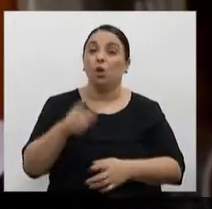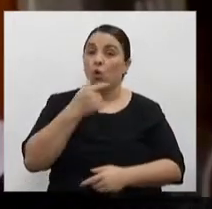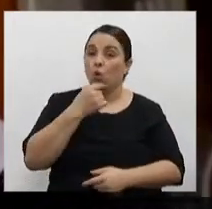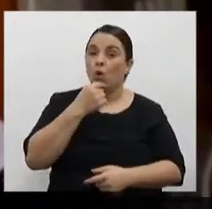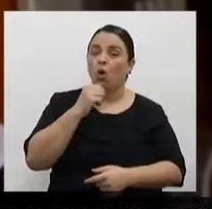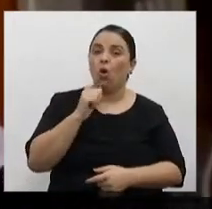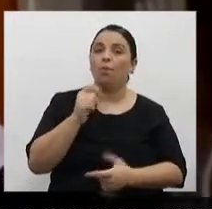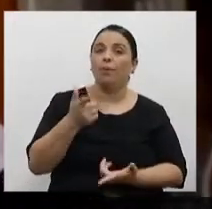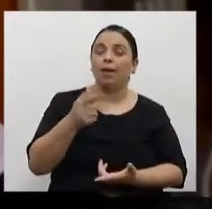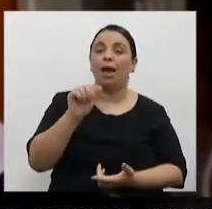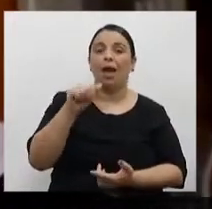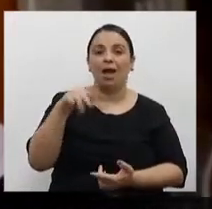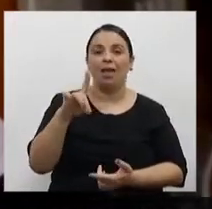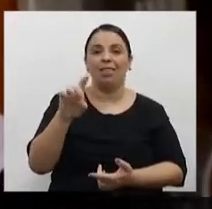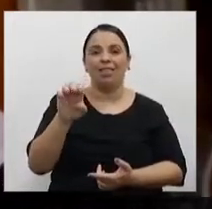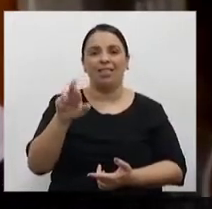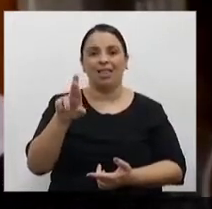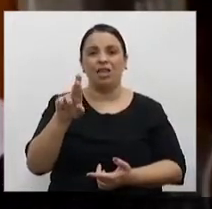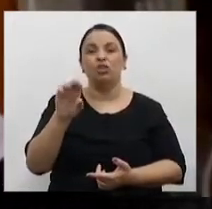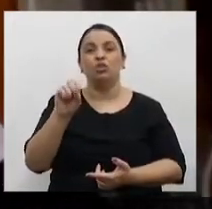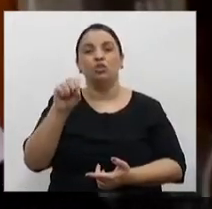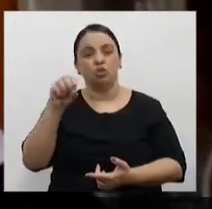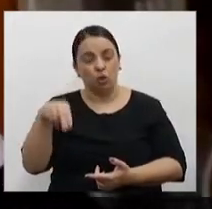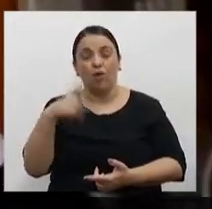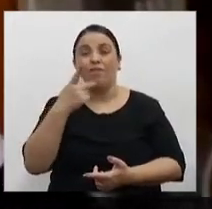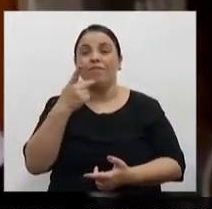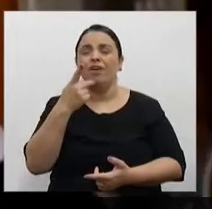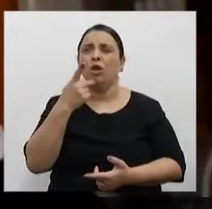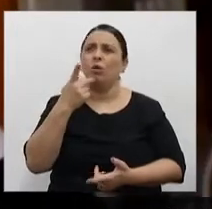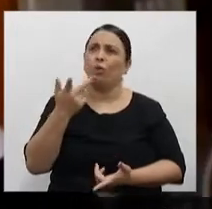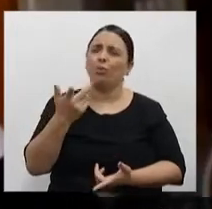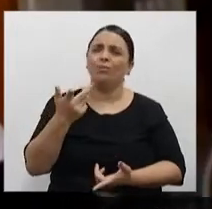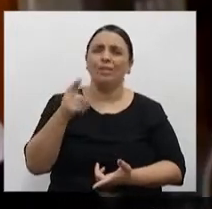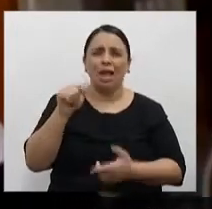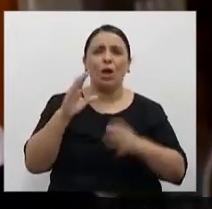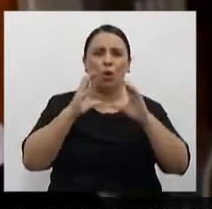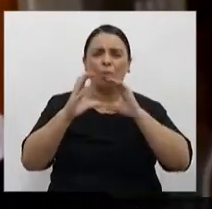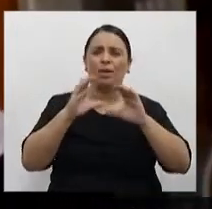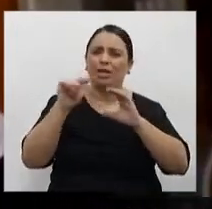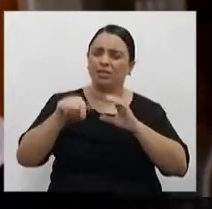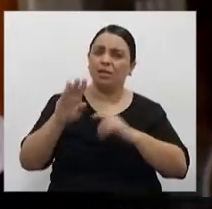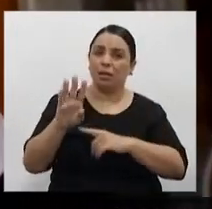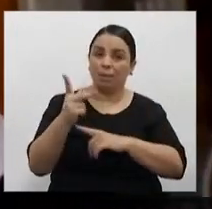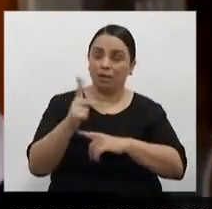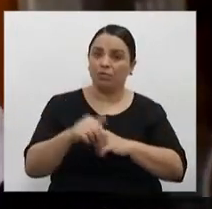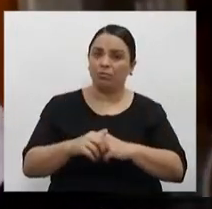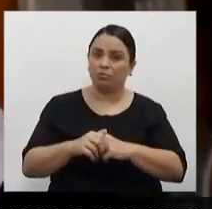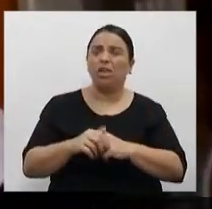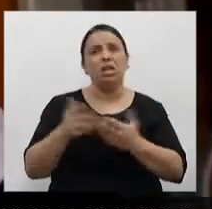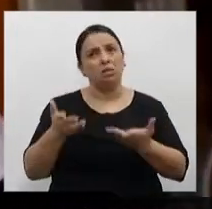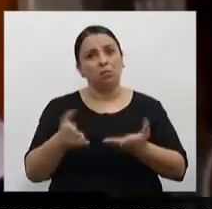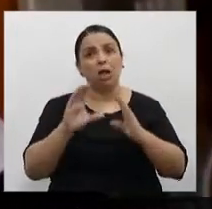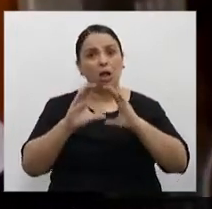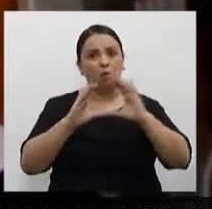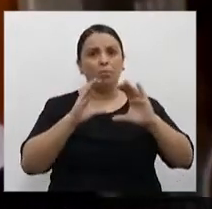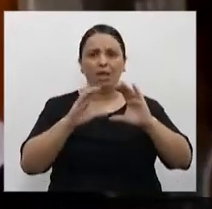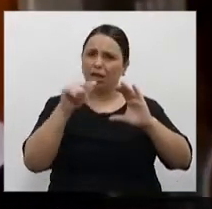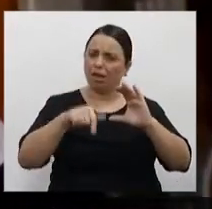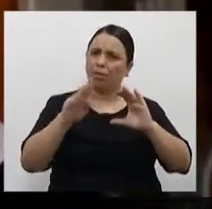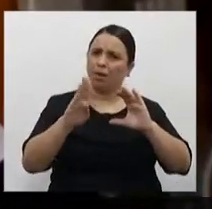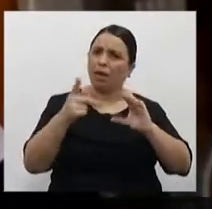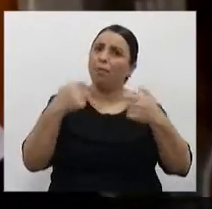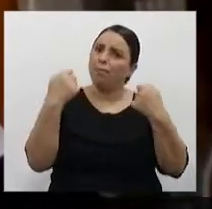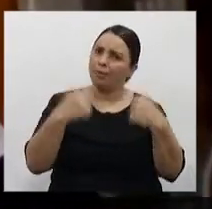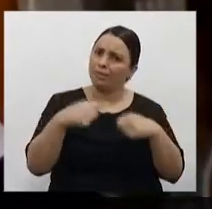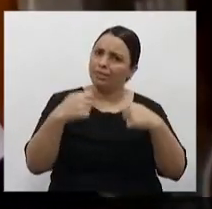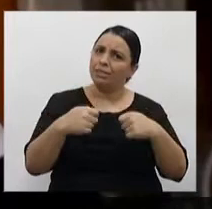ele citou aí a questão da comunicação em Belo Horizonte. A comunicação, ela precisa ser melhorada, ela precisa